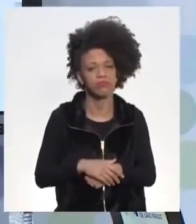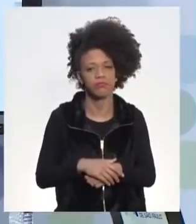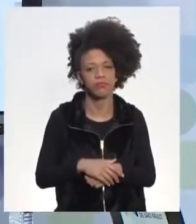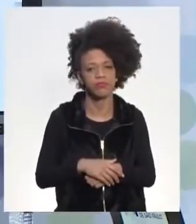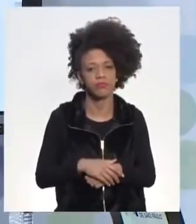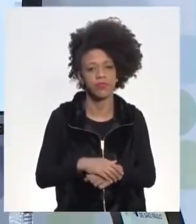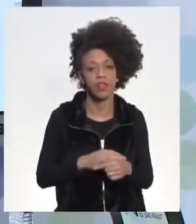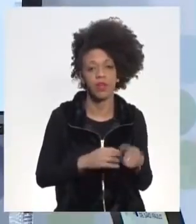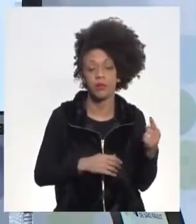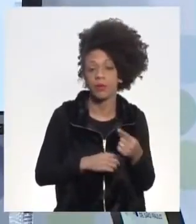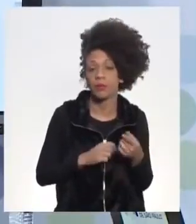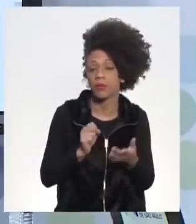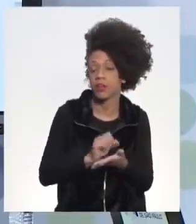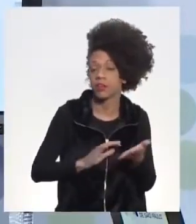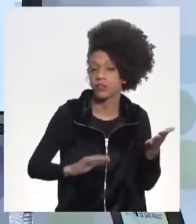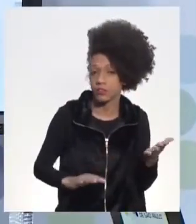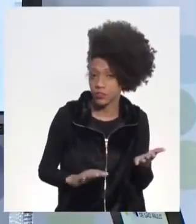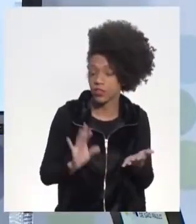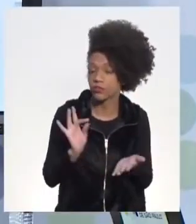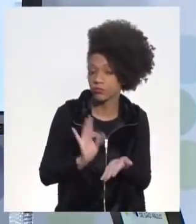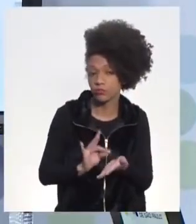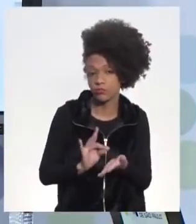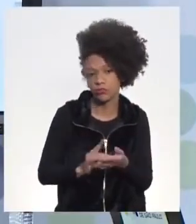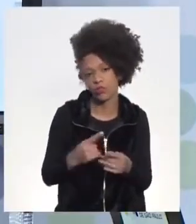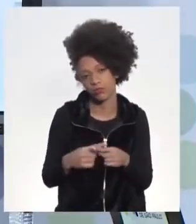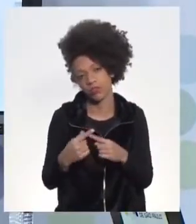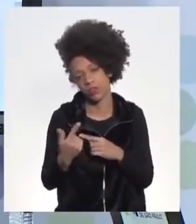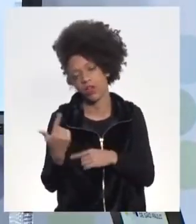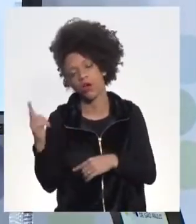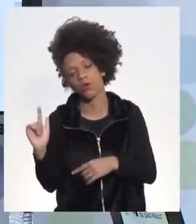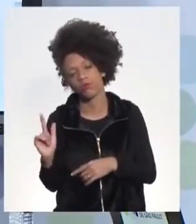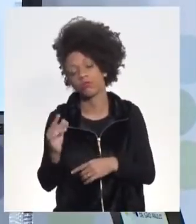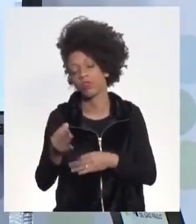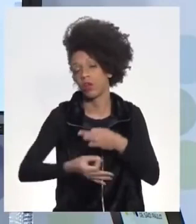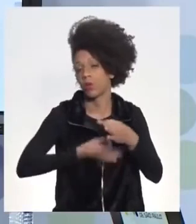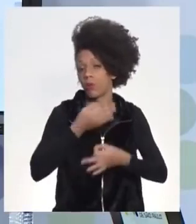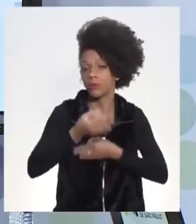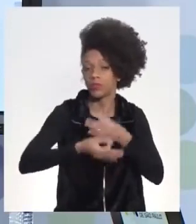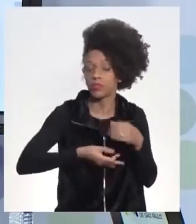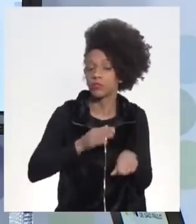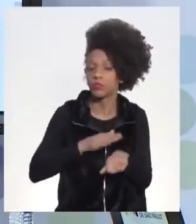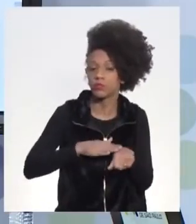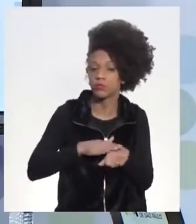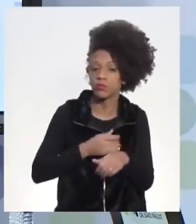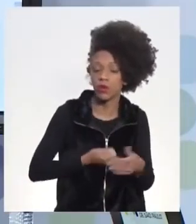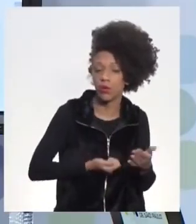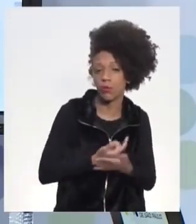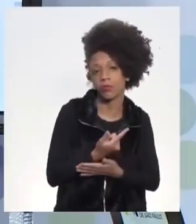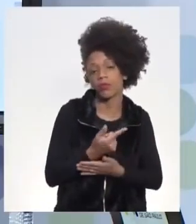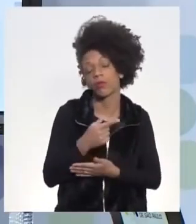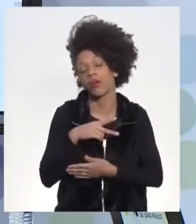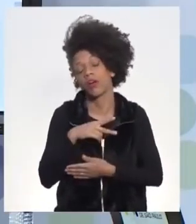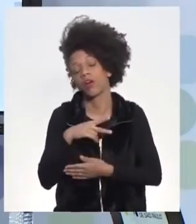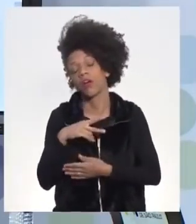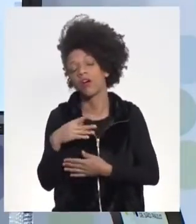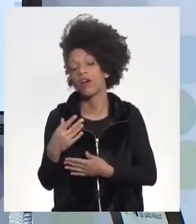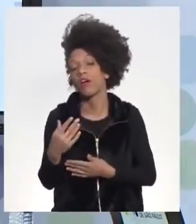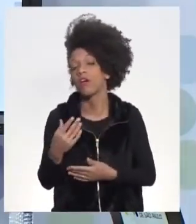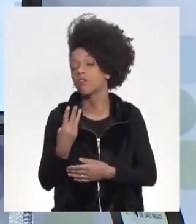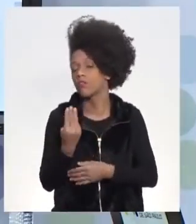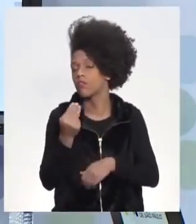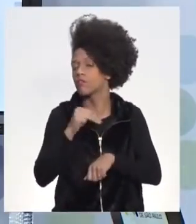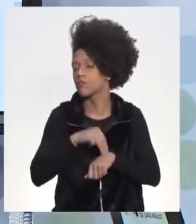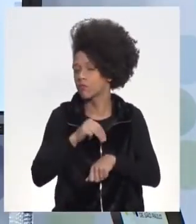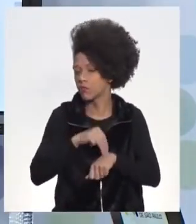primeira atividade mesmo, porque até então era uma opinião lá, quando a gente estava conversando sobre a compra a prazo ou à vista. 3 minutos para